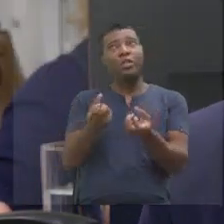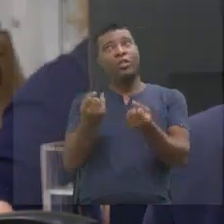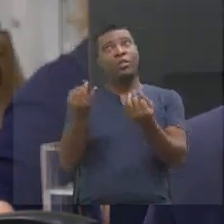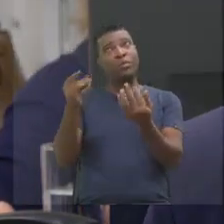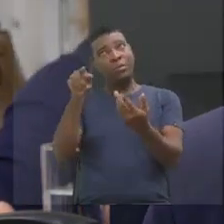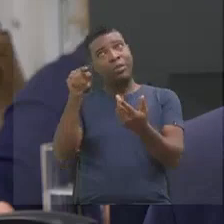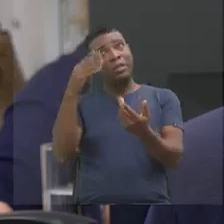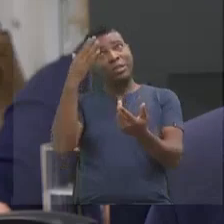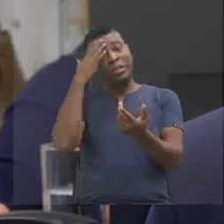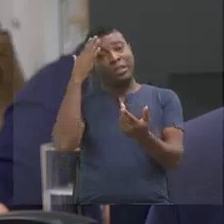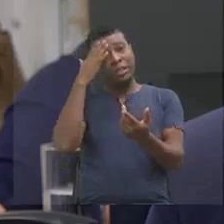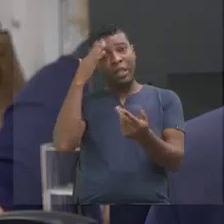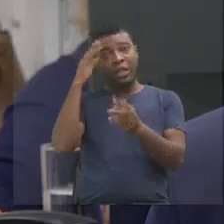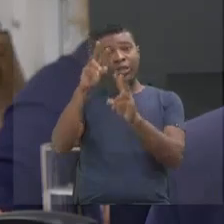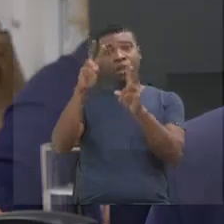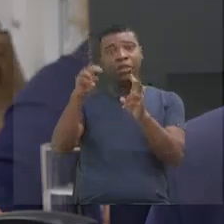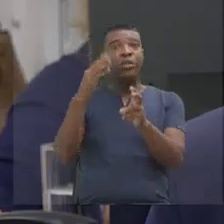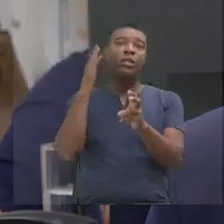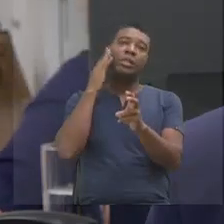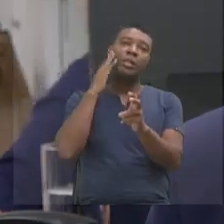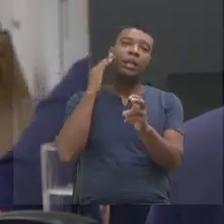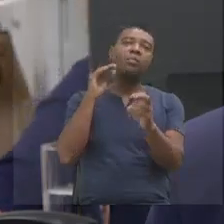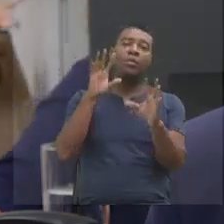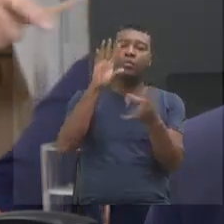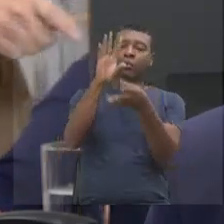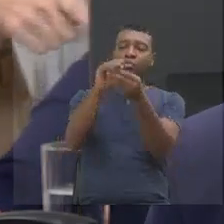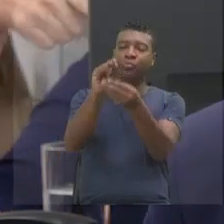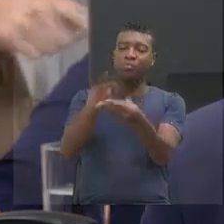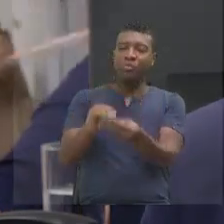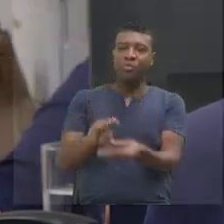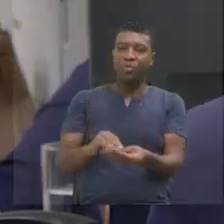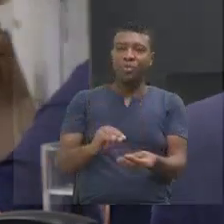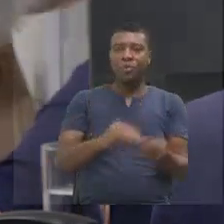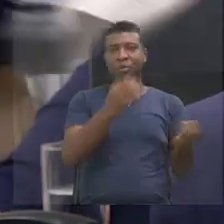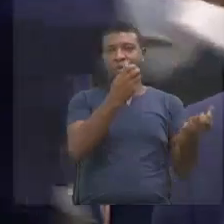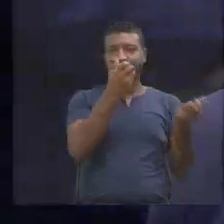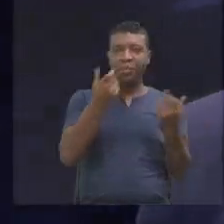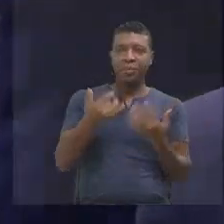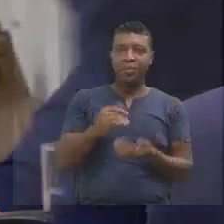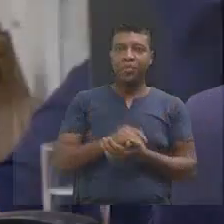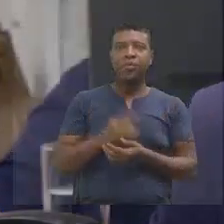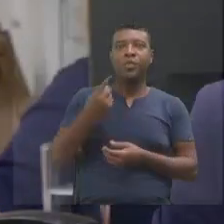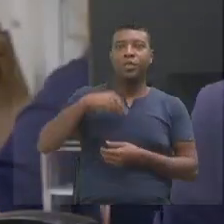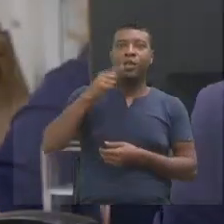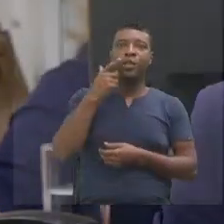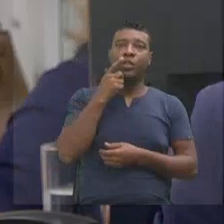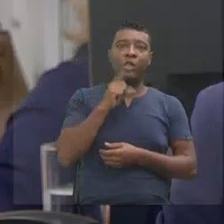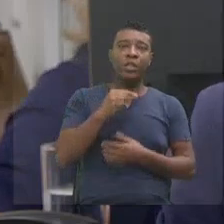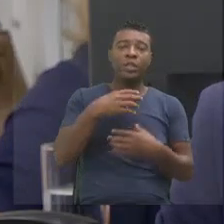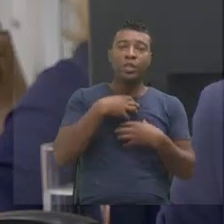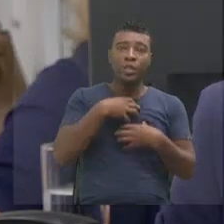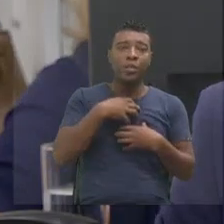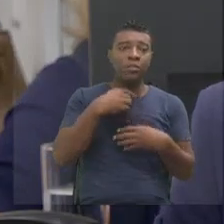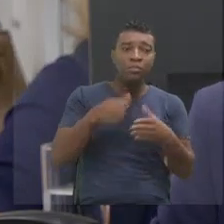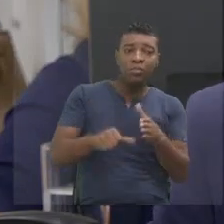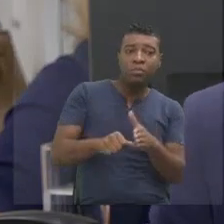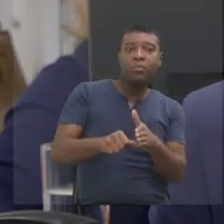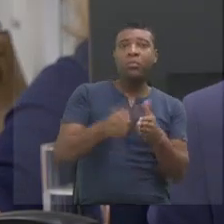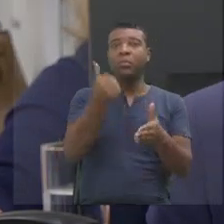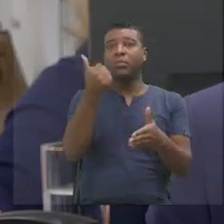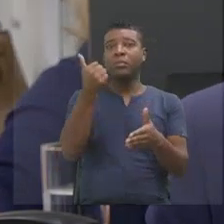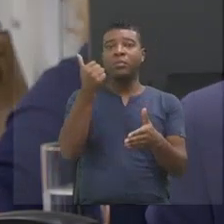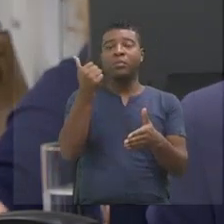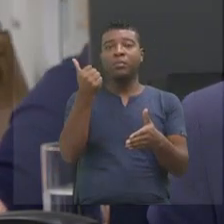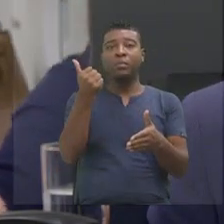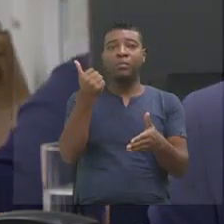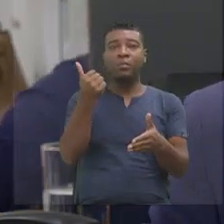saberá para nós aqui é nós conseguimos de forma inédita nessa casa aproveita para agradecer